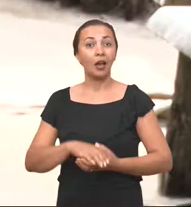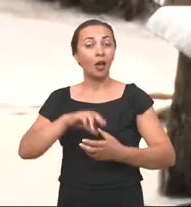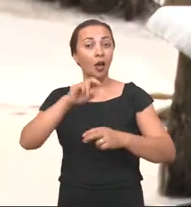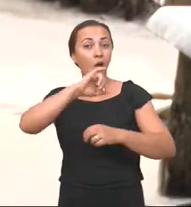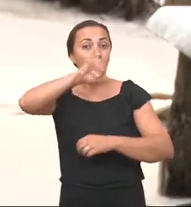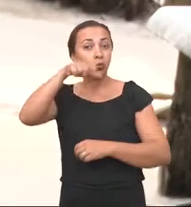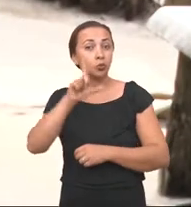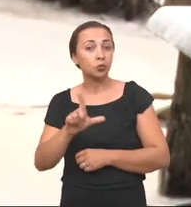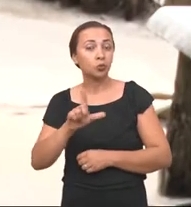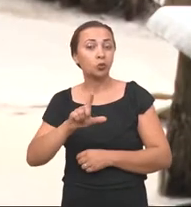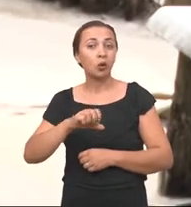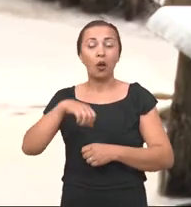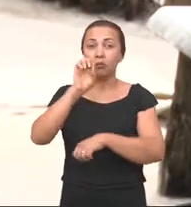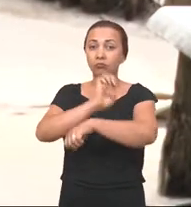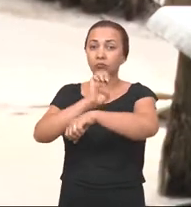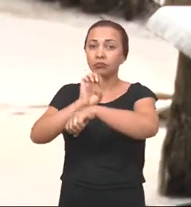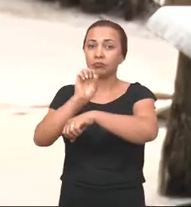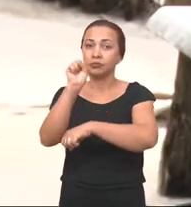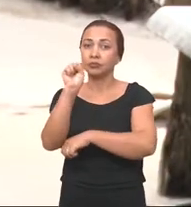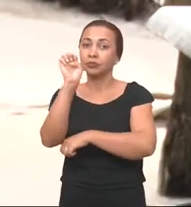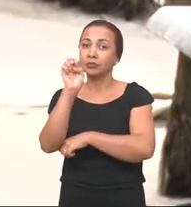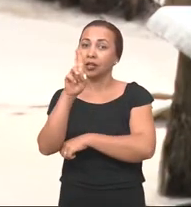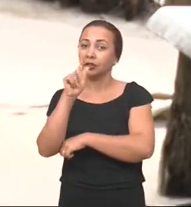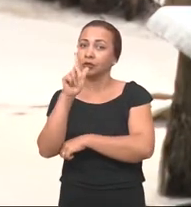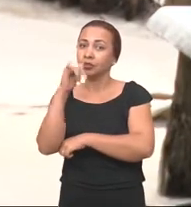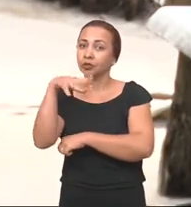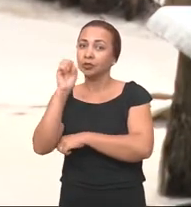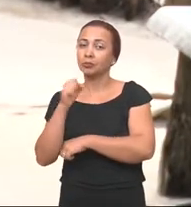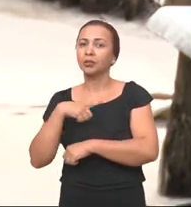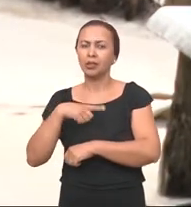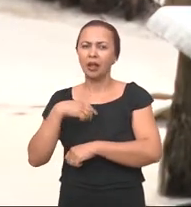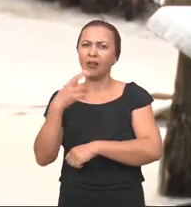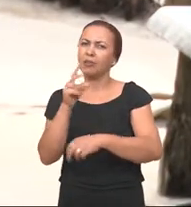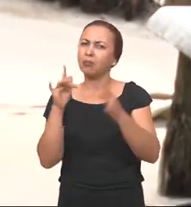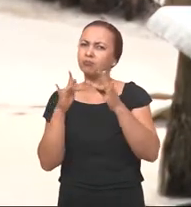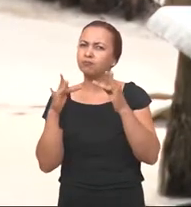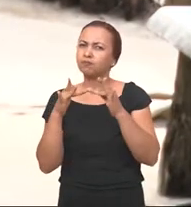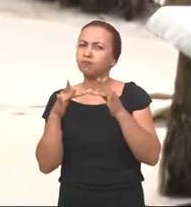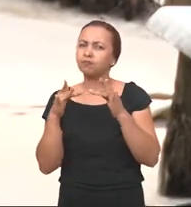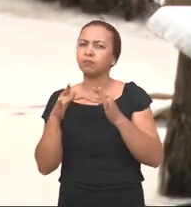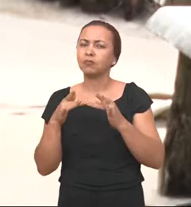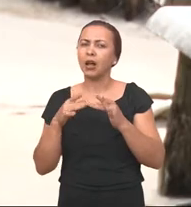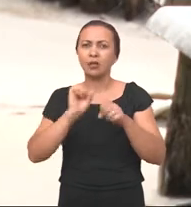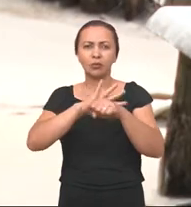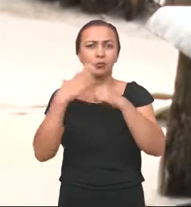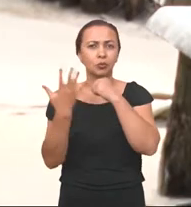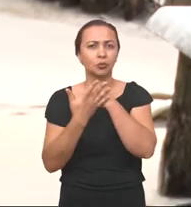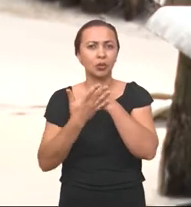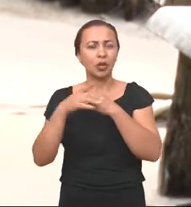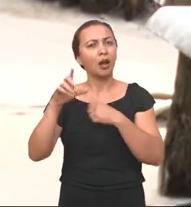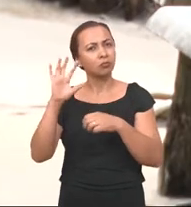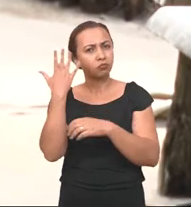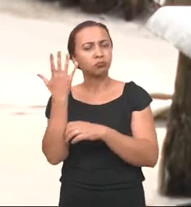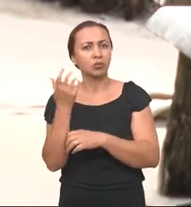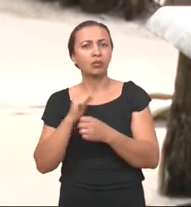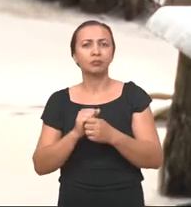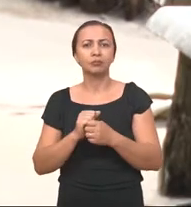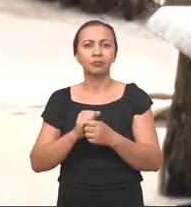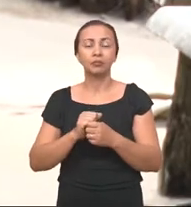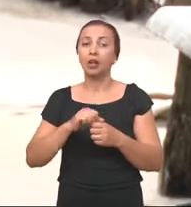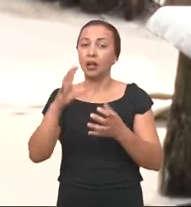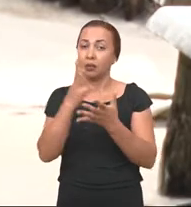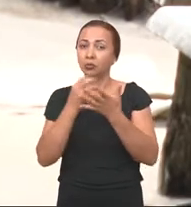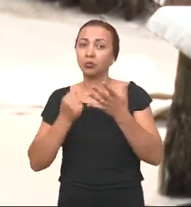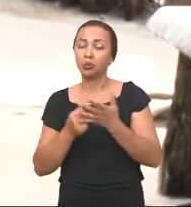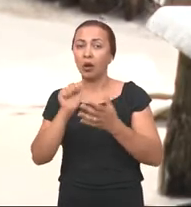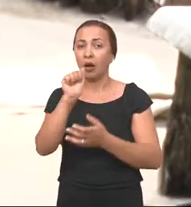Em julho, o estado de Sergipe teve o menor número de infecções causadas pelo novo coronavírus. A informação foi obtida através do